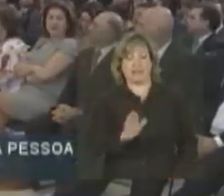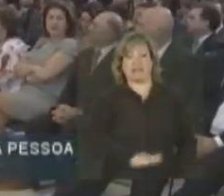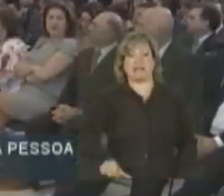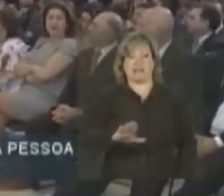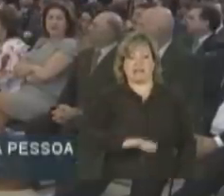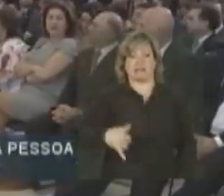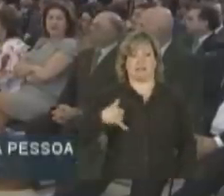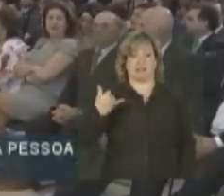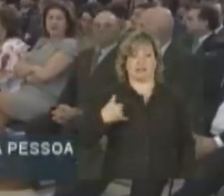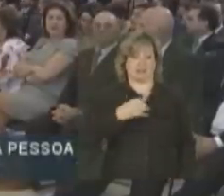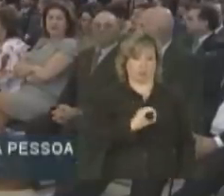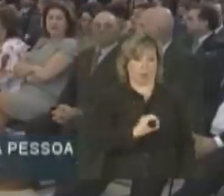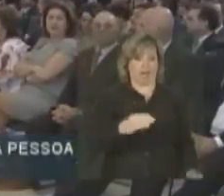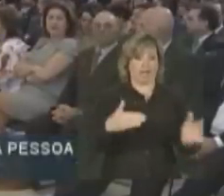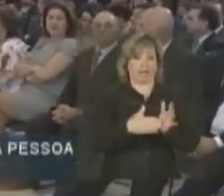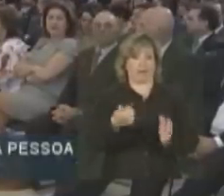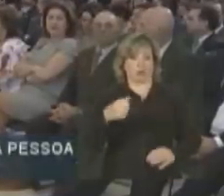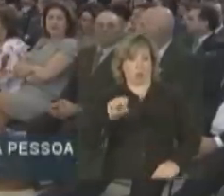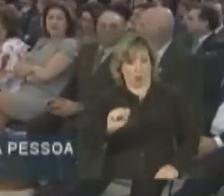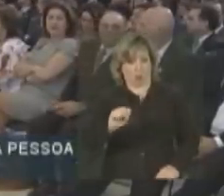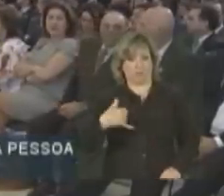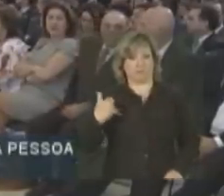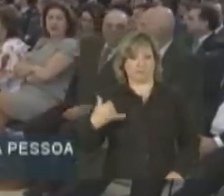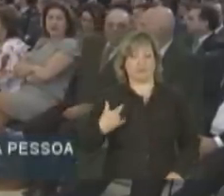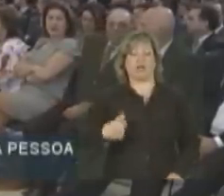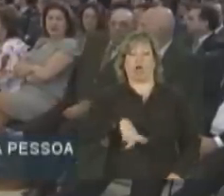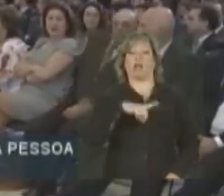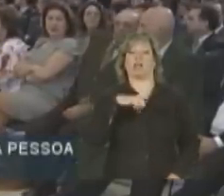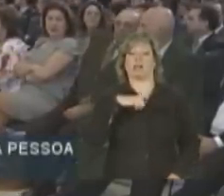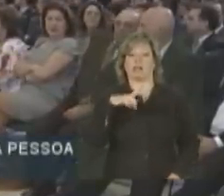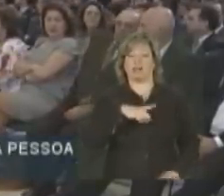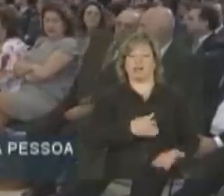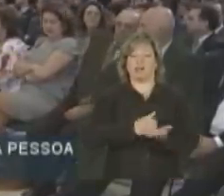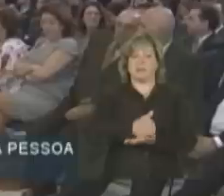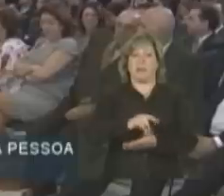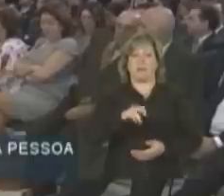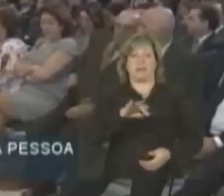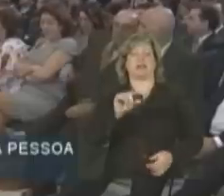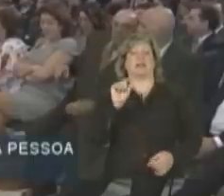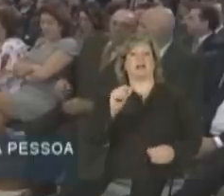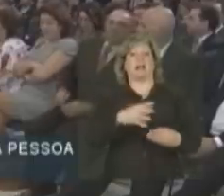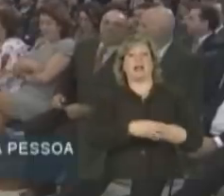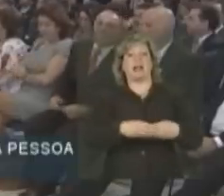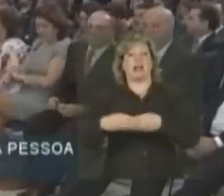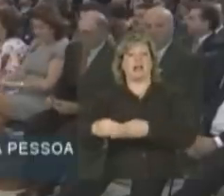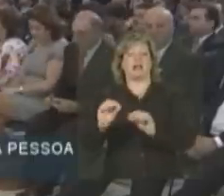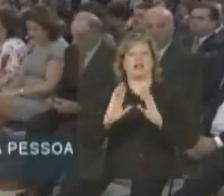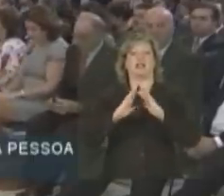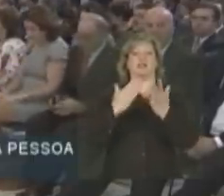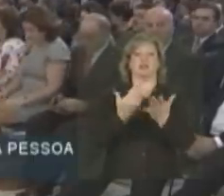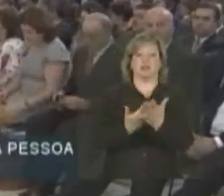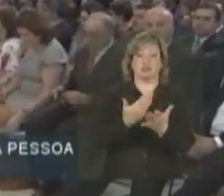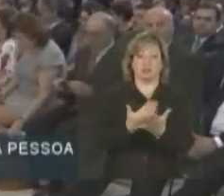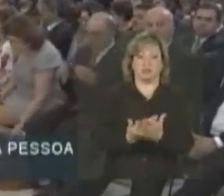0 a 18 anos, nós temos uma meta de levar à escola